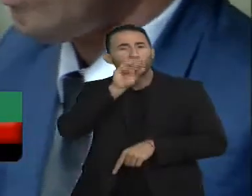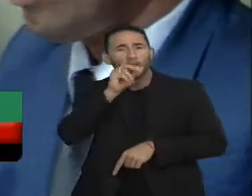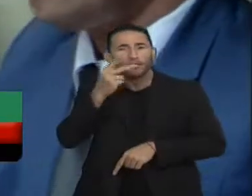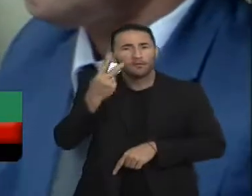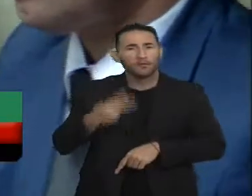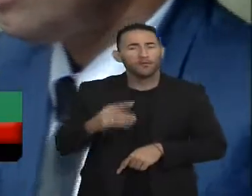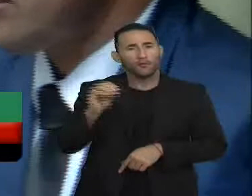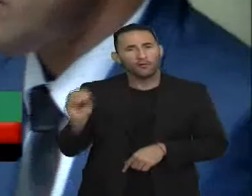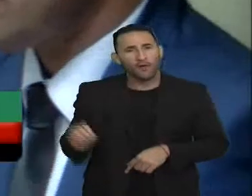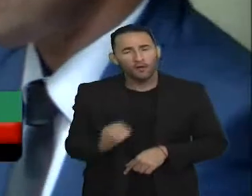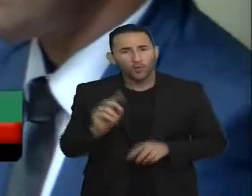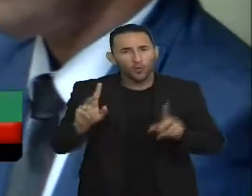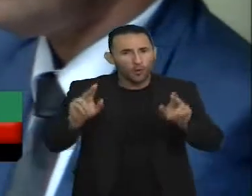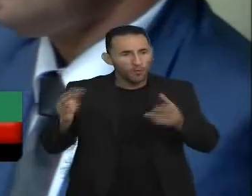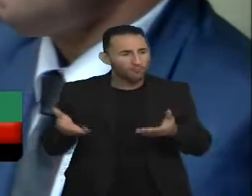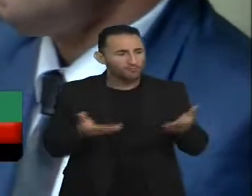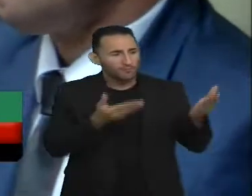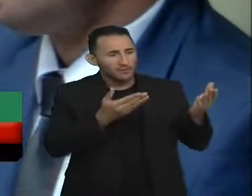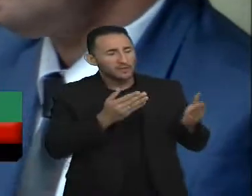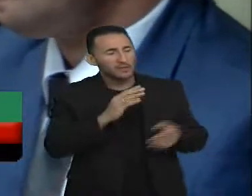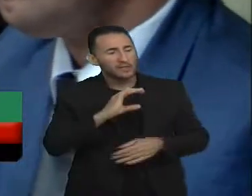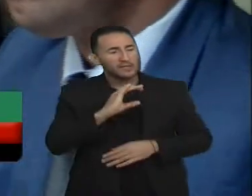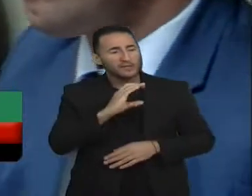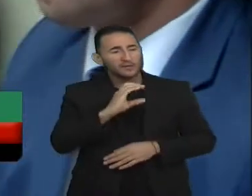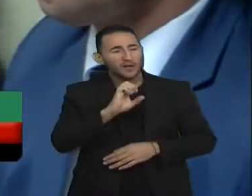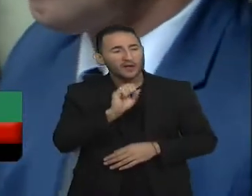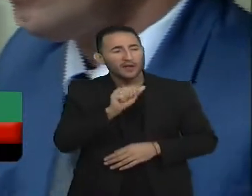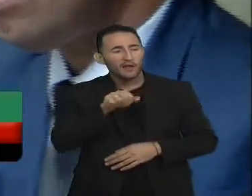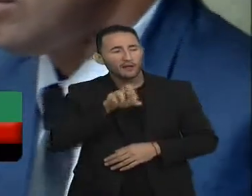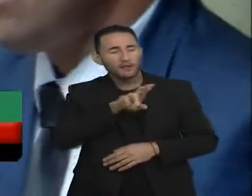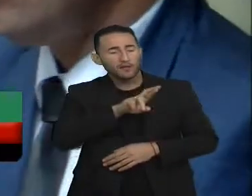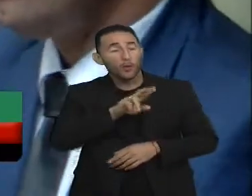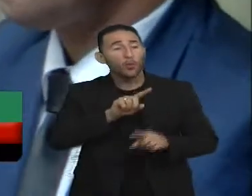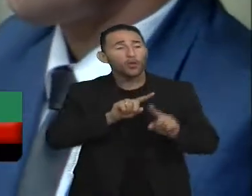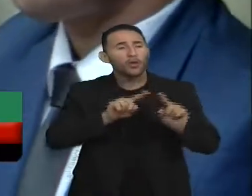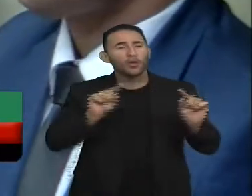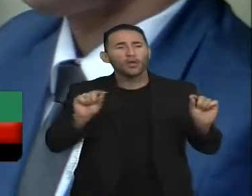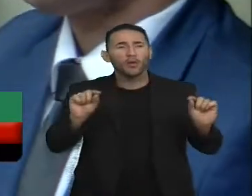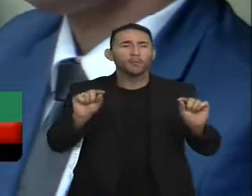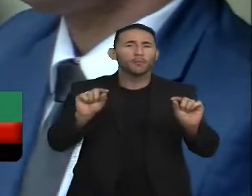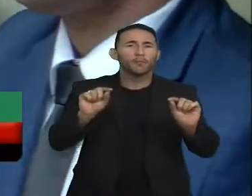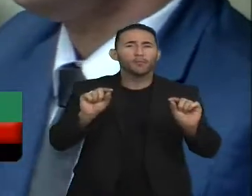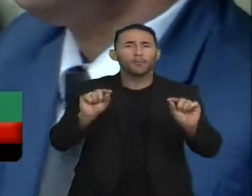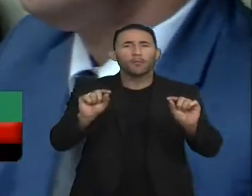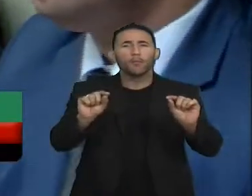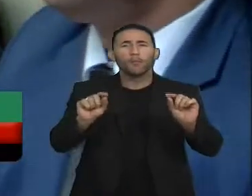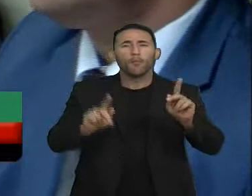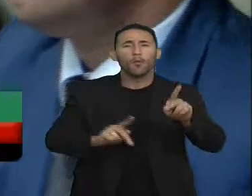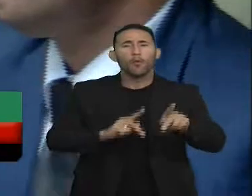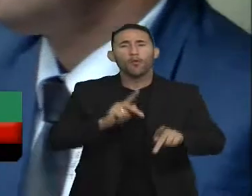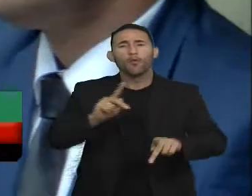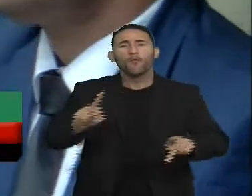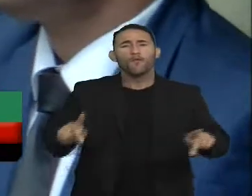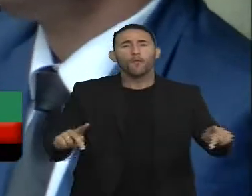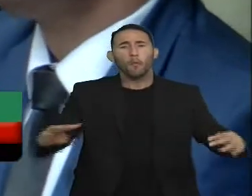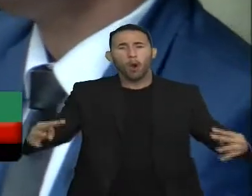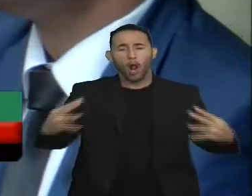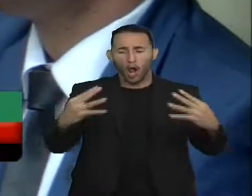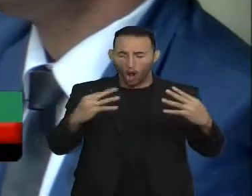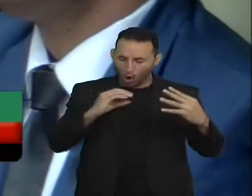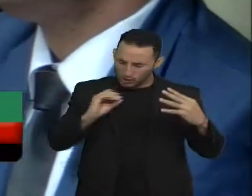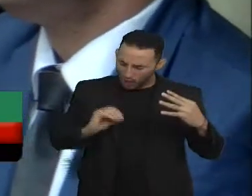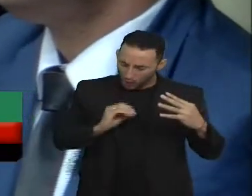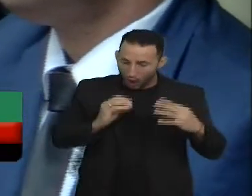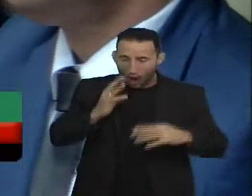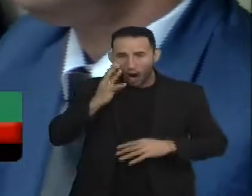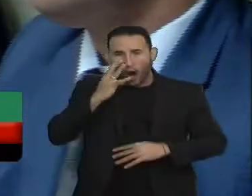como o César que fazem com que essa cidade seja respeitada pelos quatro cantos desse país. César é um ser humano